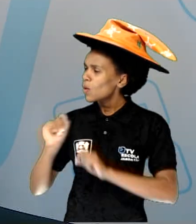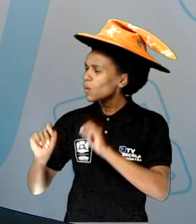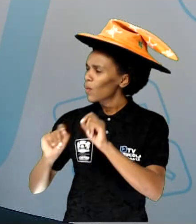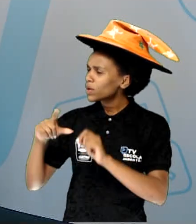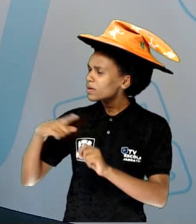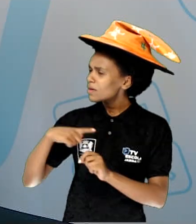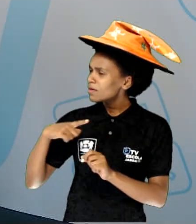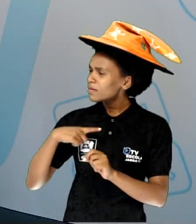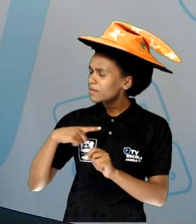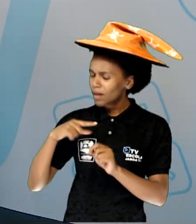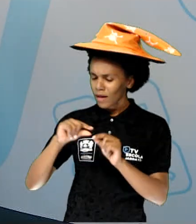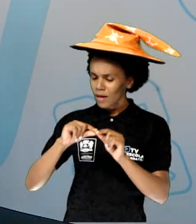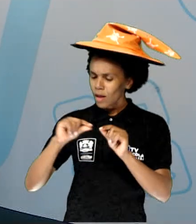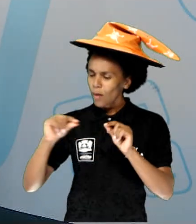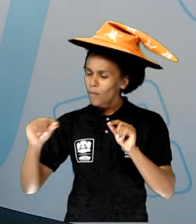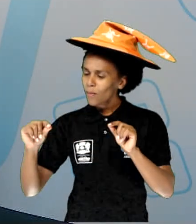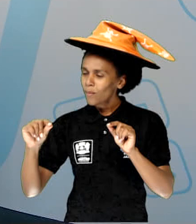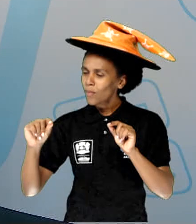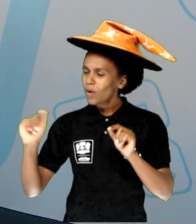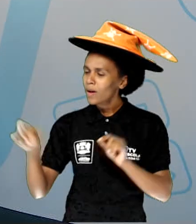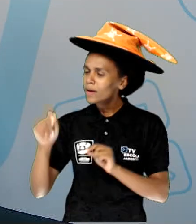toda a varinha mágica